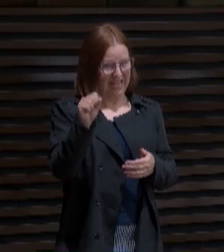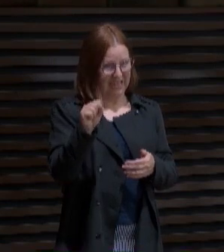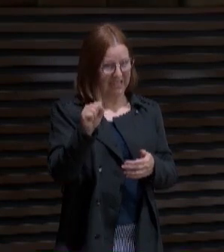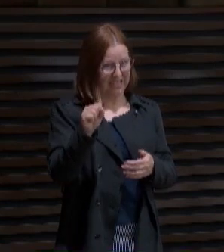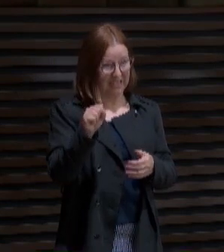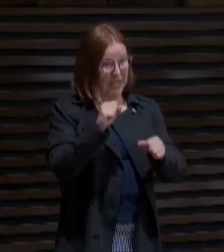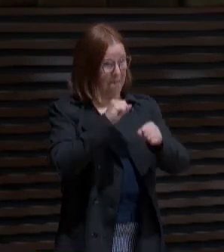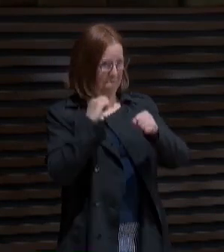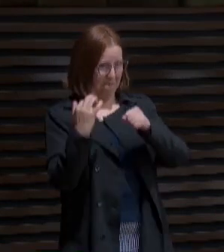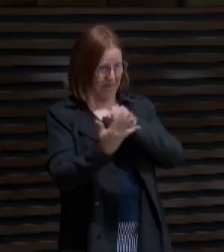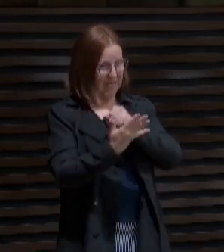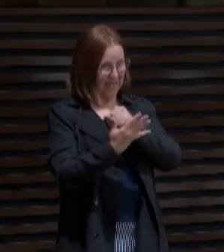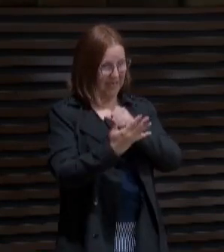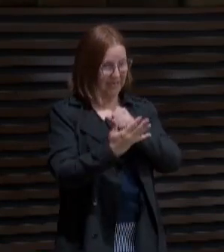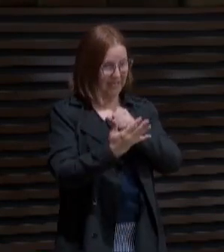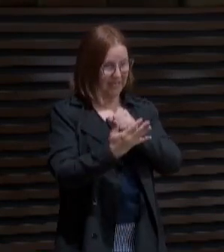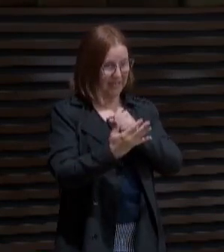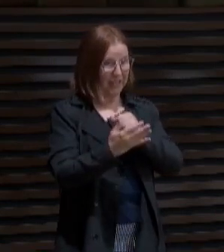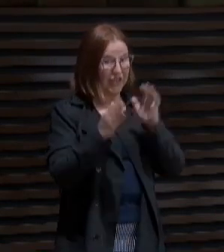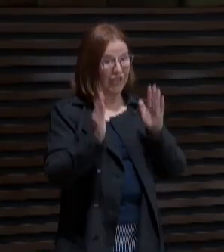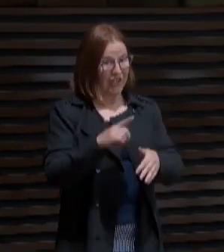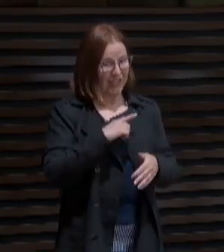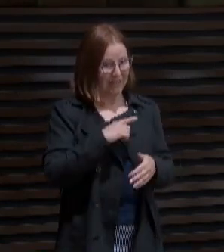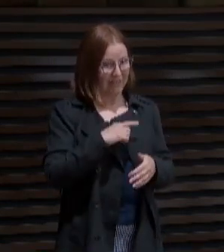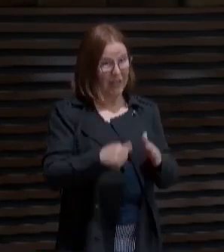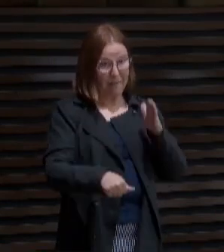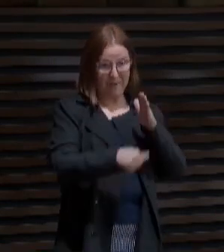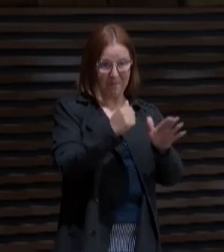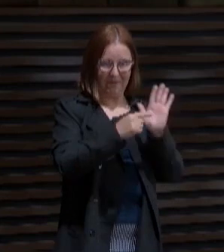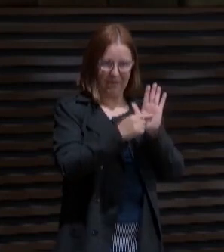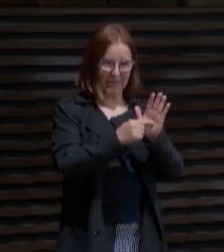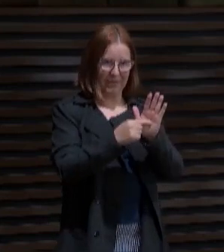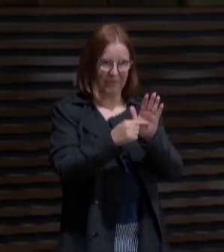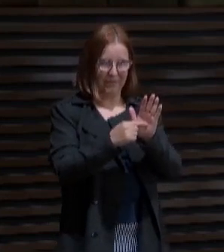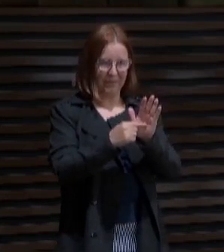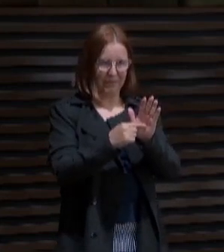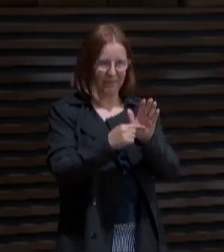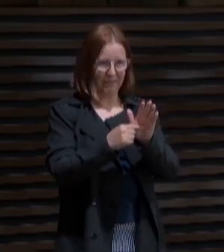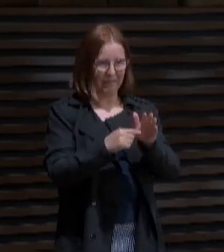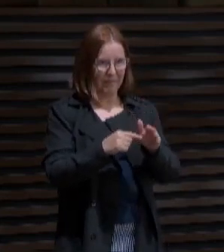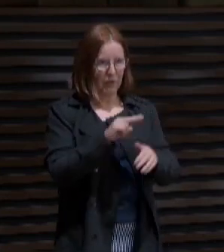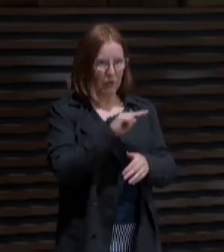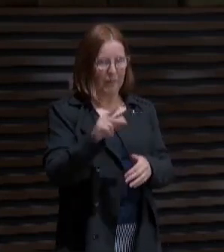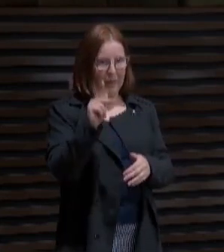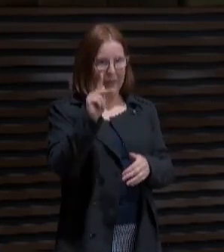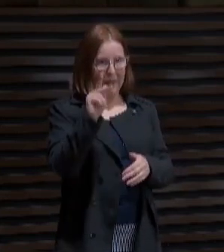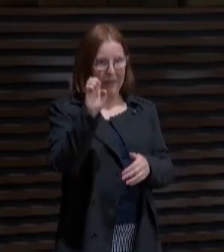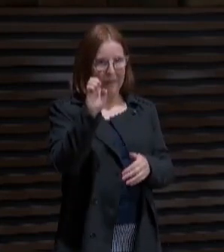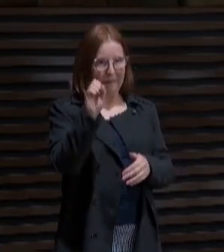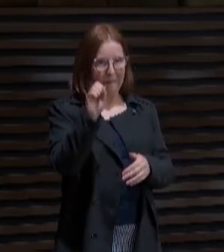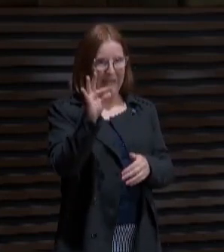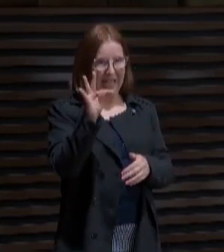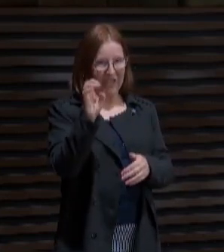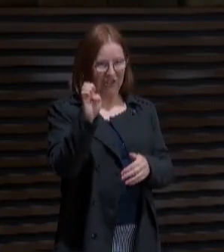pandemias, que nós tivemos. E a primeira delas que apareceu lá era uma peste de Atenas, que aconteceu